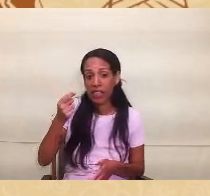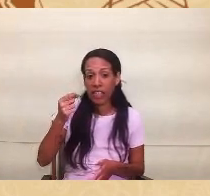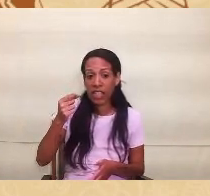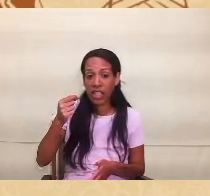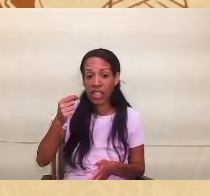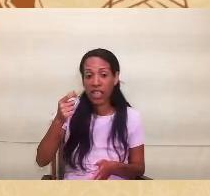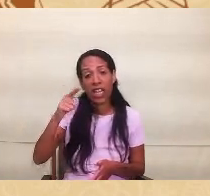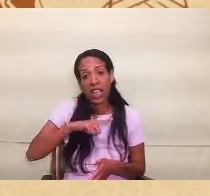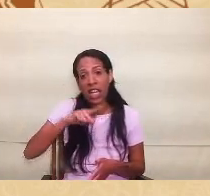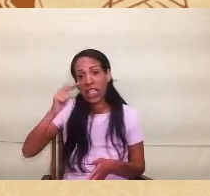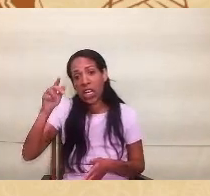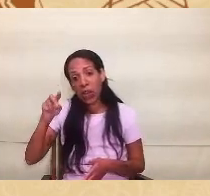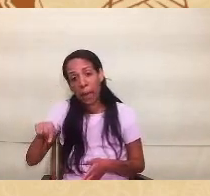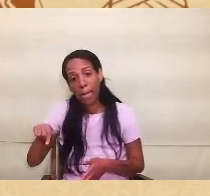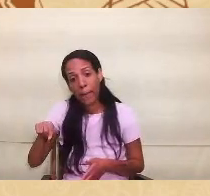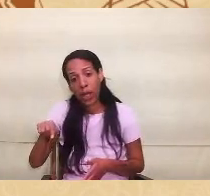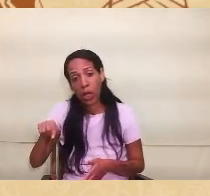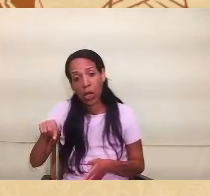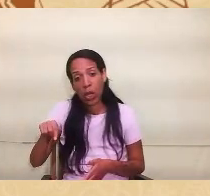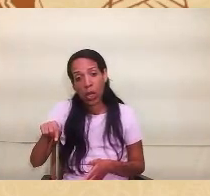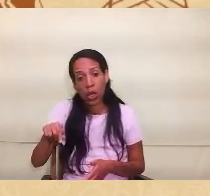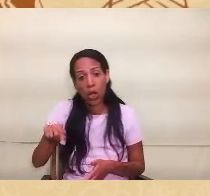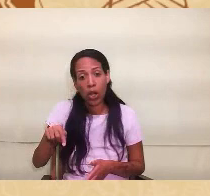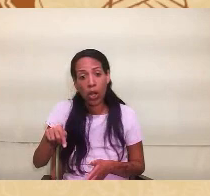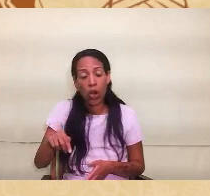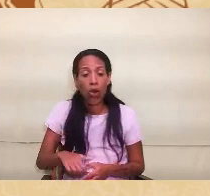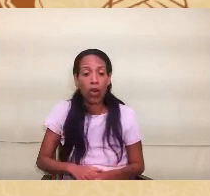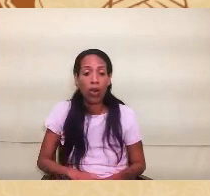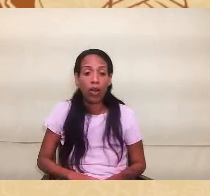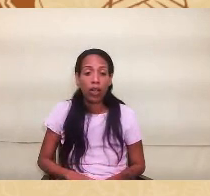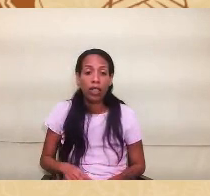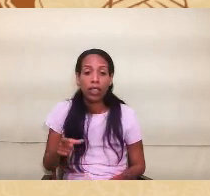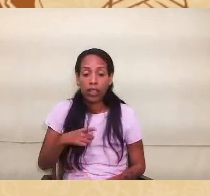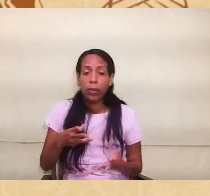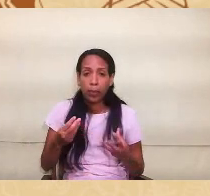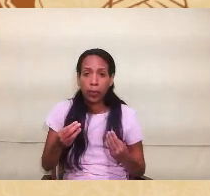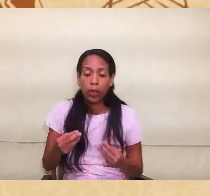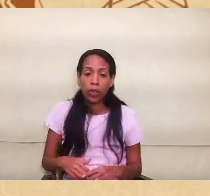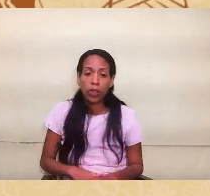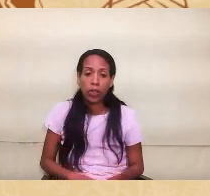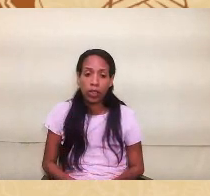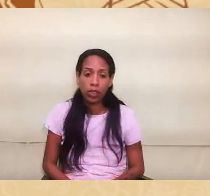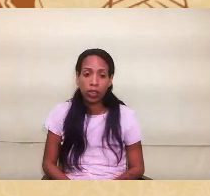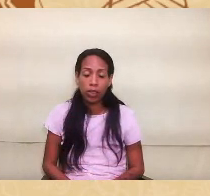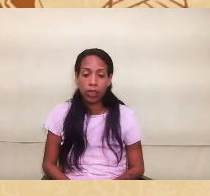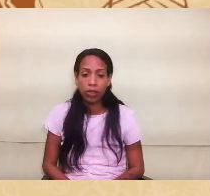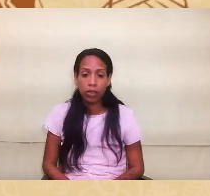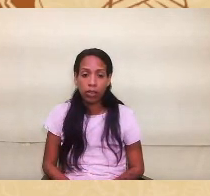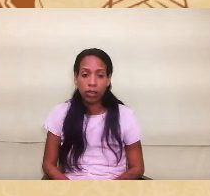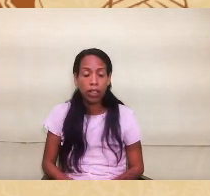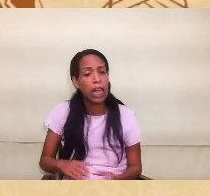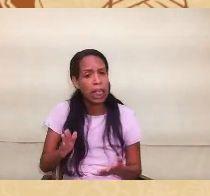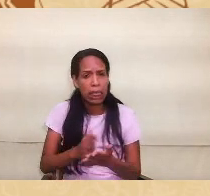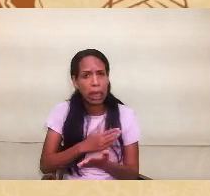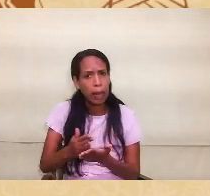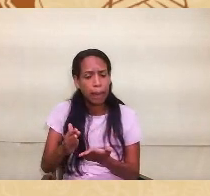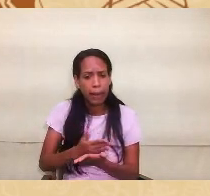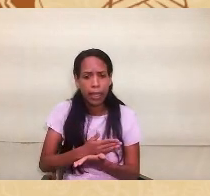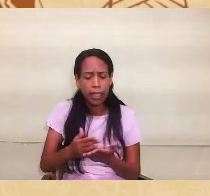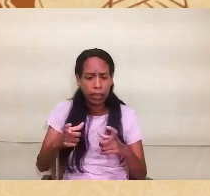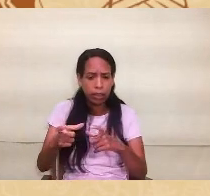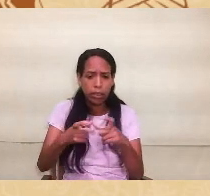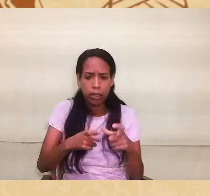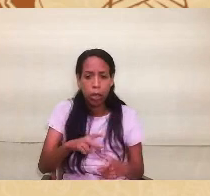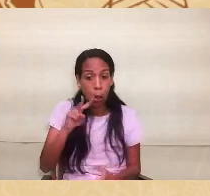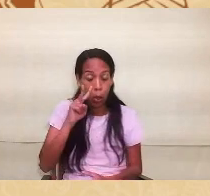mil. Aí você tem Xavante que tem, Nossa Senhora, Guarani que tem um monte, né, de gente, um monte de indígenas. Então, dependendo da situação, olha que